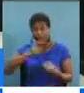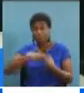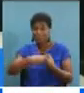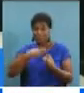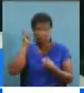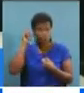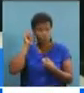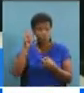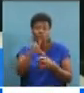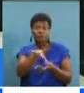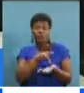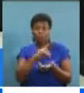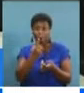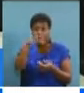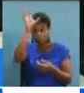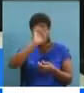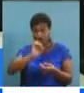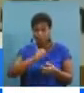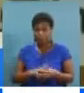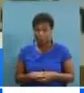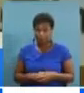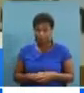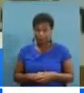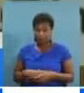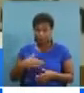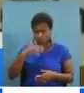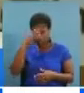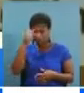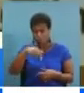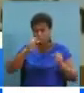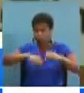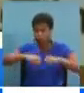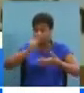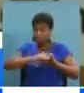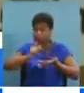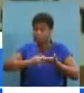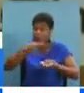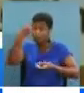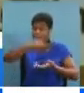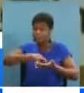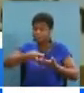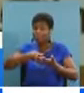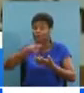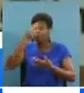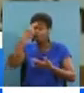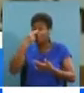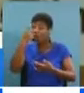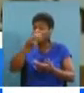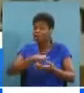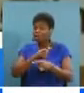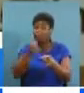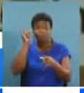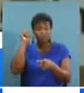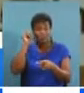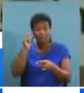parceiro estratégico escolhido pelo governo. Eu acho que estamos hoje aqui na assinatura de um acordo de financiamento histórico e muito